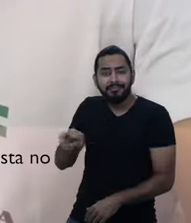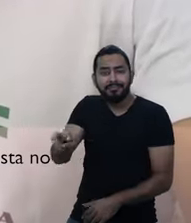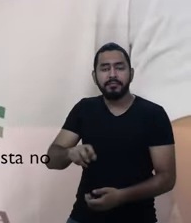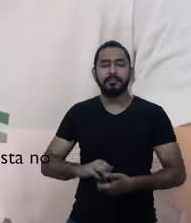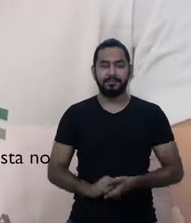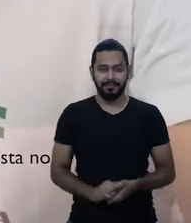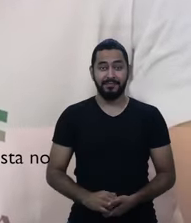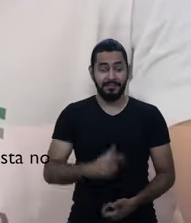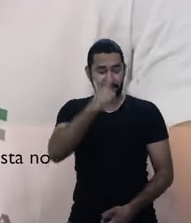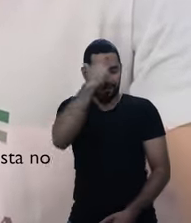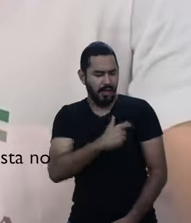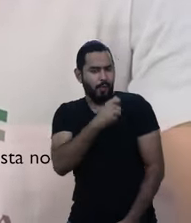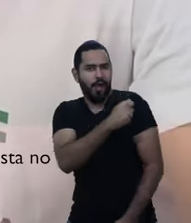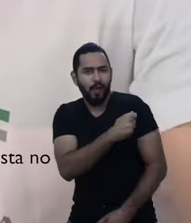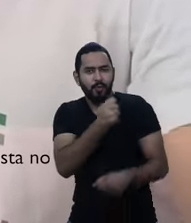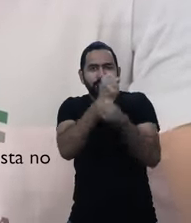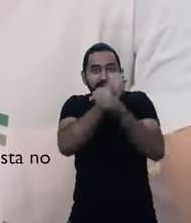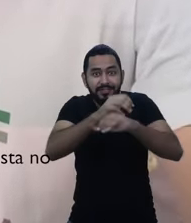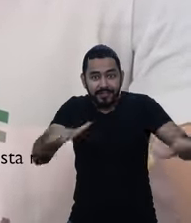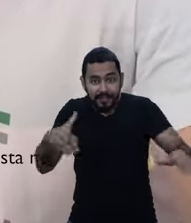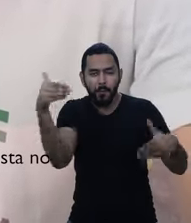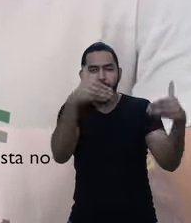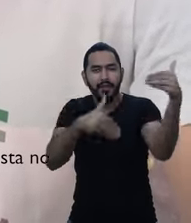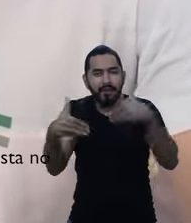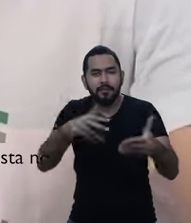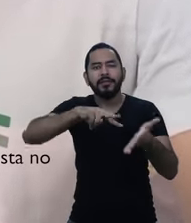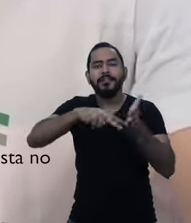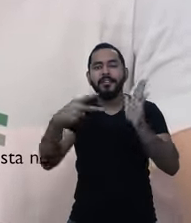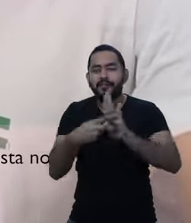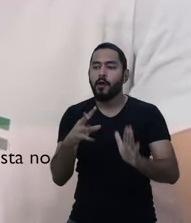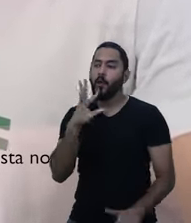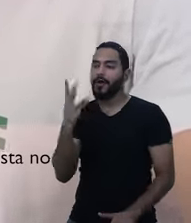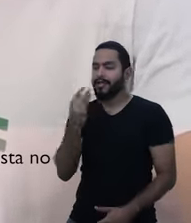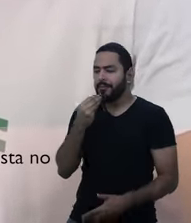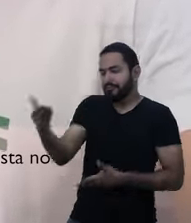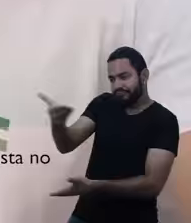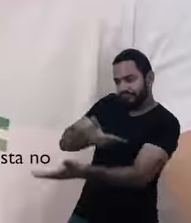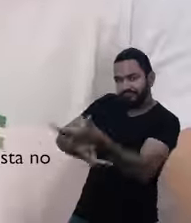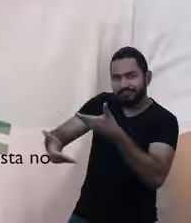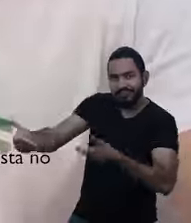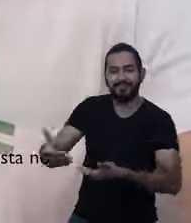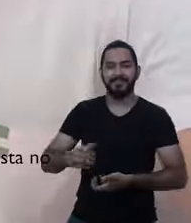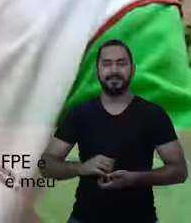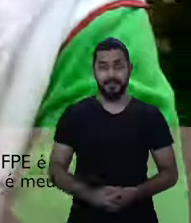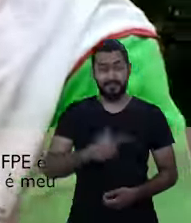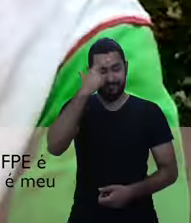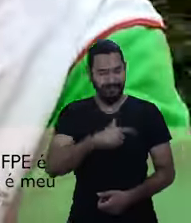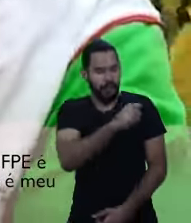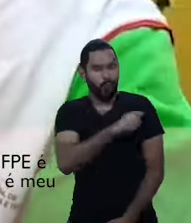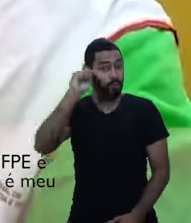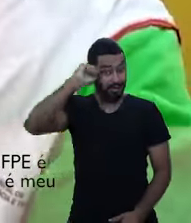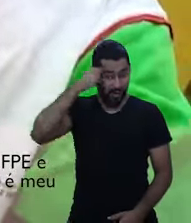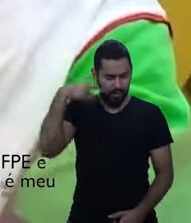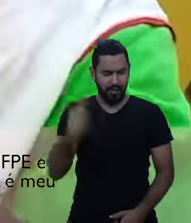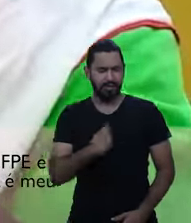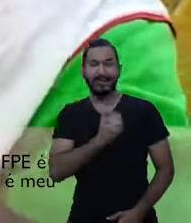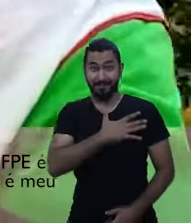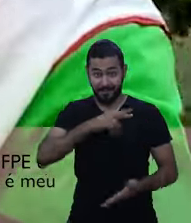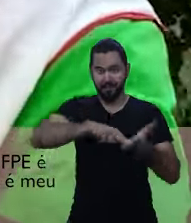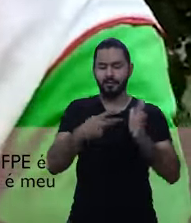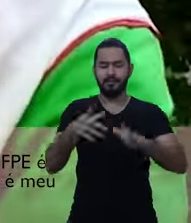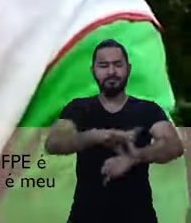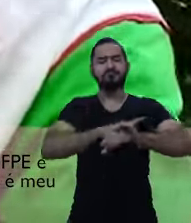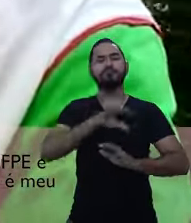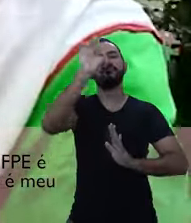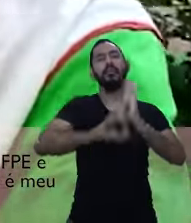Ser estudante extensionista no IFPE é poder trocar conhecimento. Ser estudante negro no IFPE